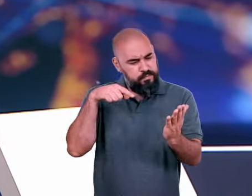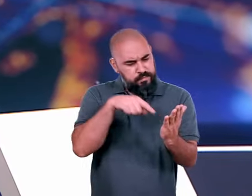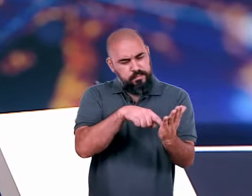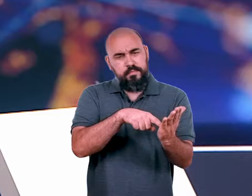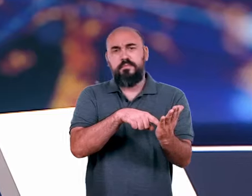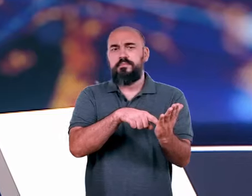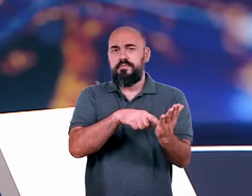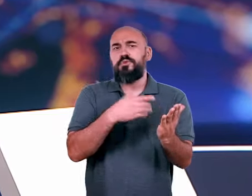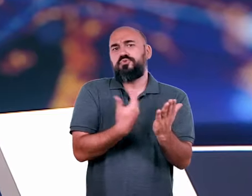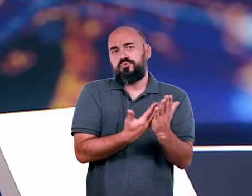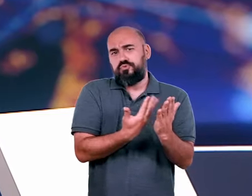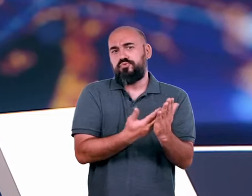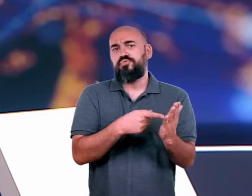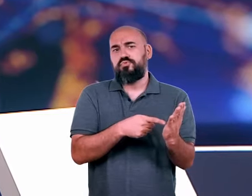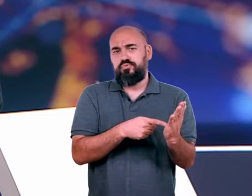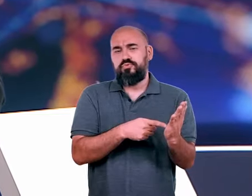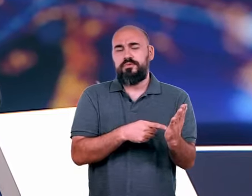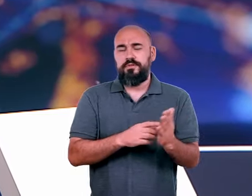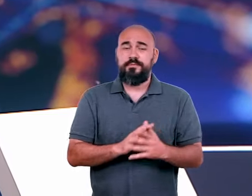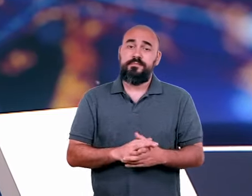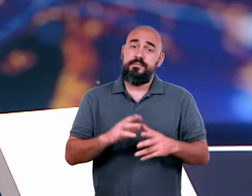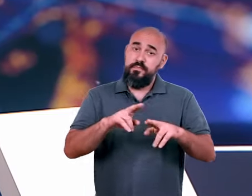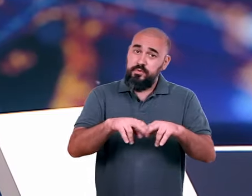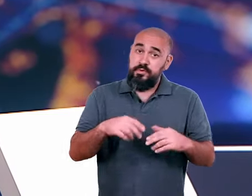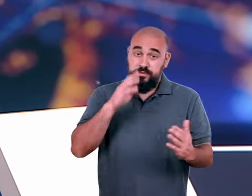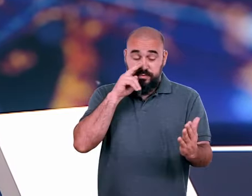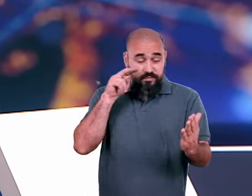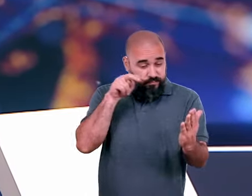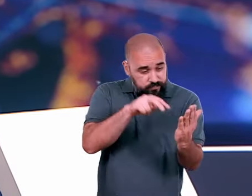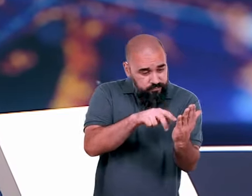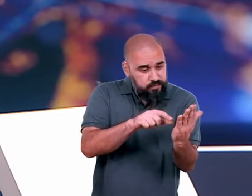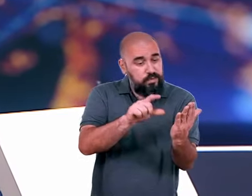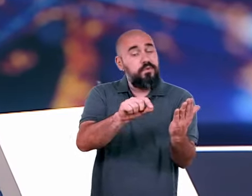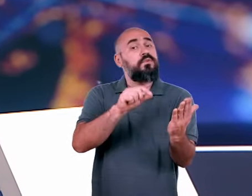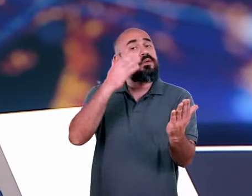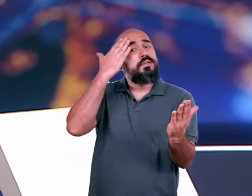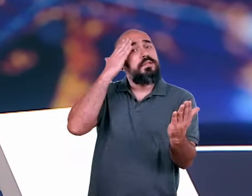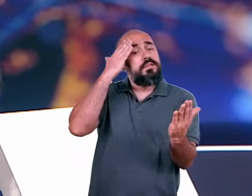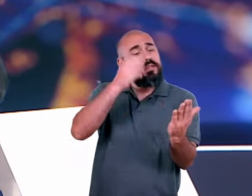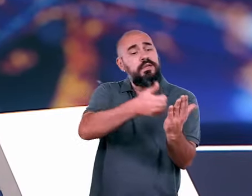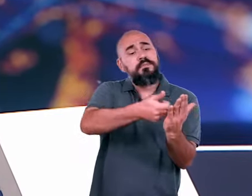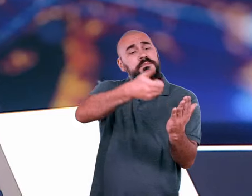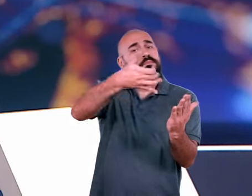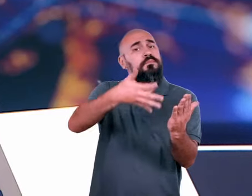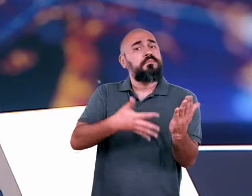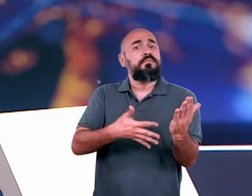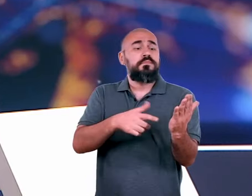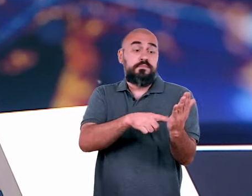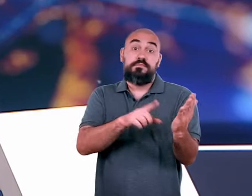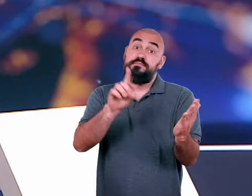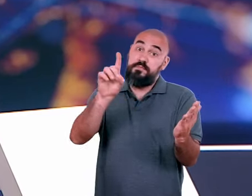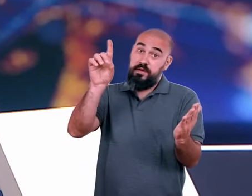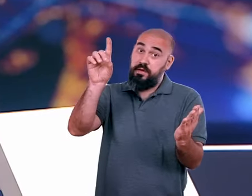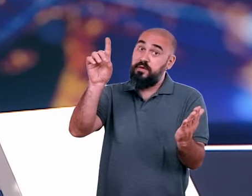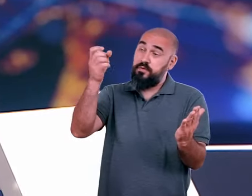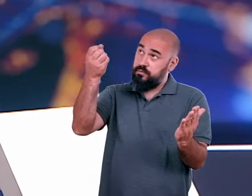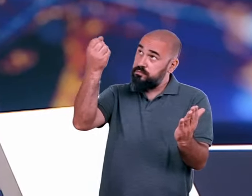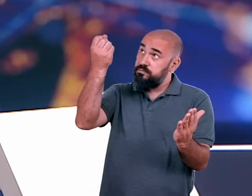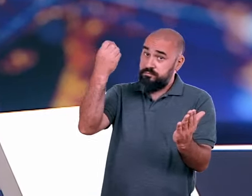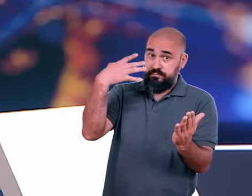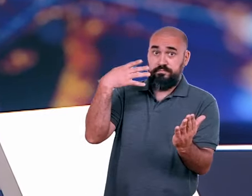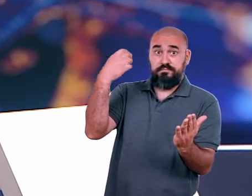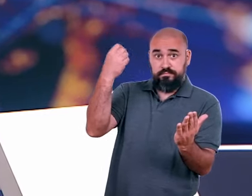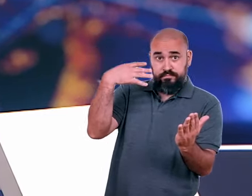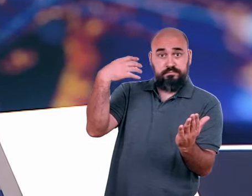na Palavra. E é por isso que vamos à Bíblia para entender exatamente aquilo que Deus tem para nos dizer. Ele não nos